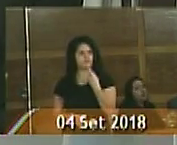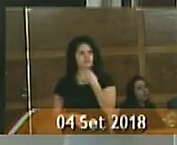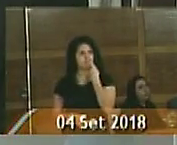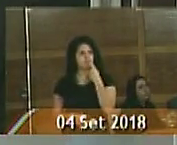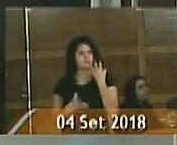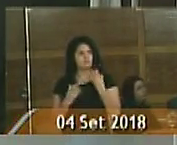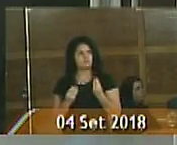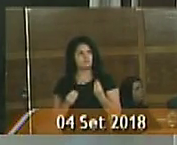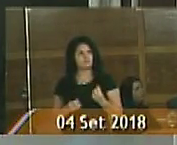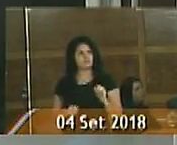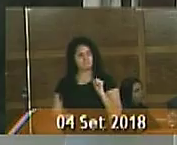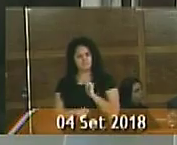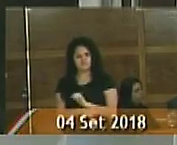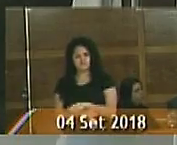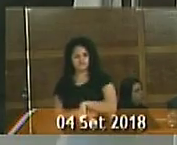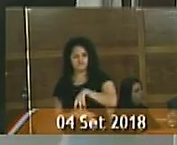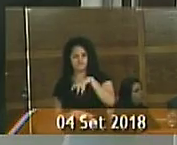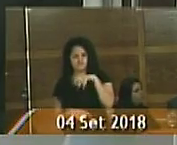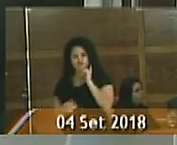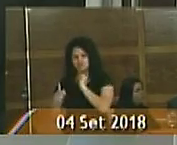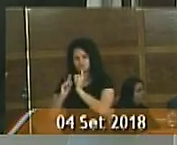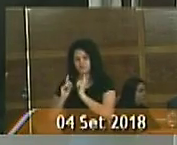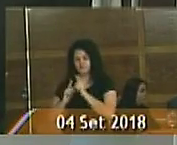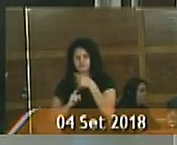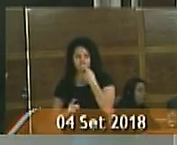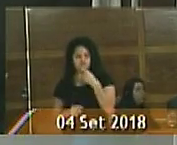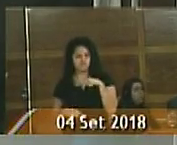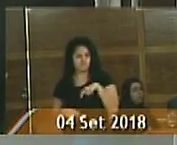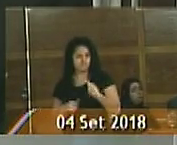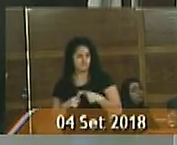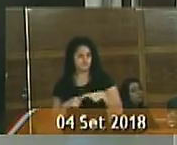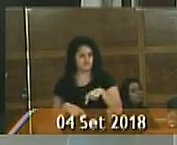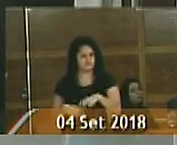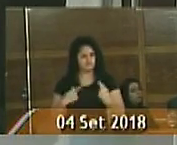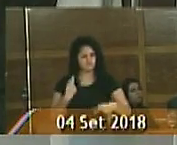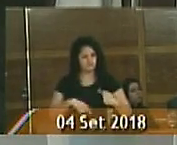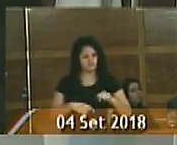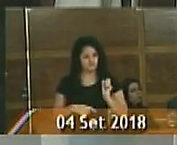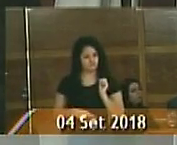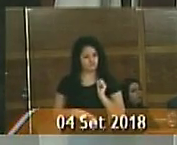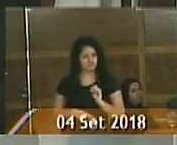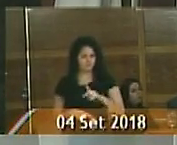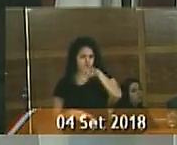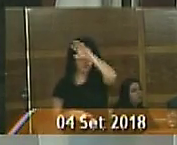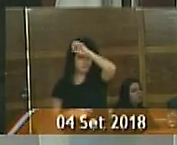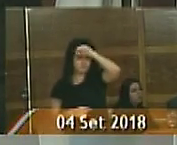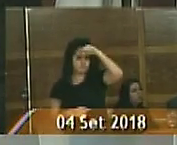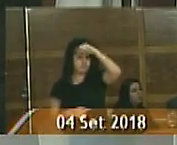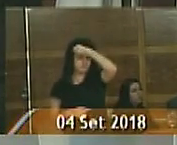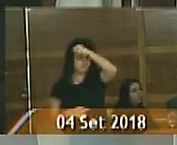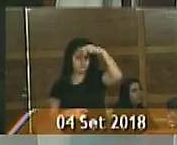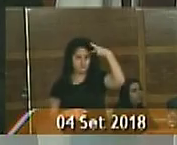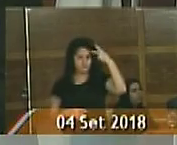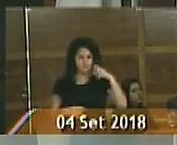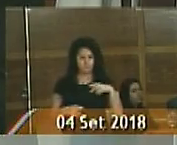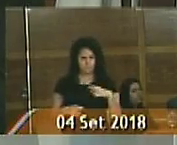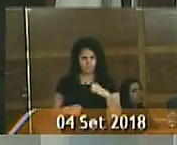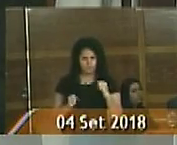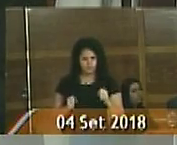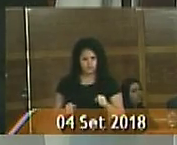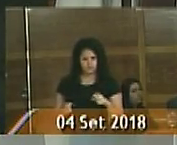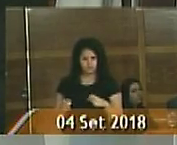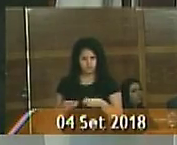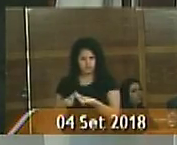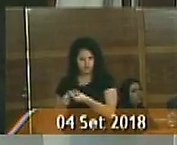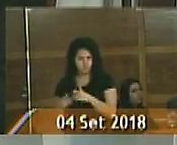vamos parar com essa picuinha, que essa política, só a prefeitura para empregar. Vamos parar com